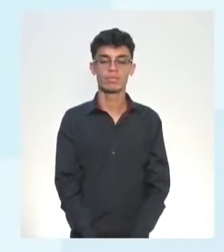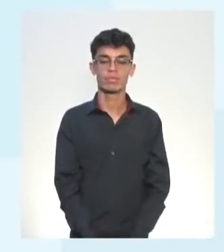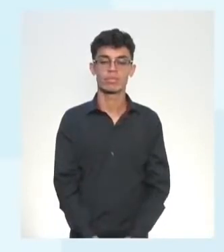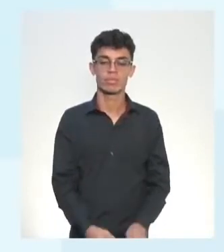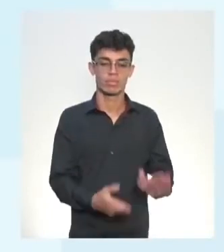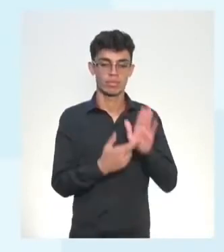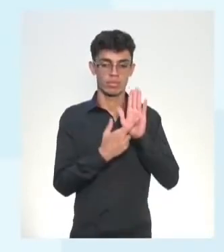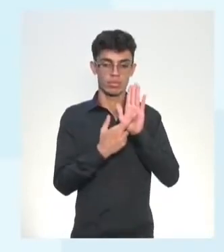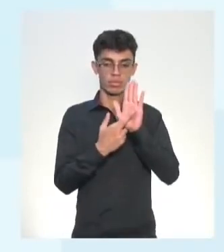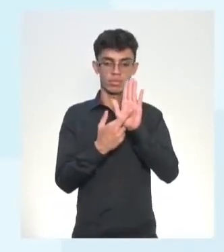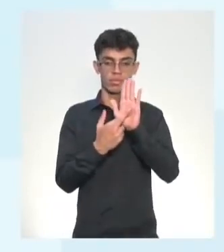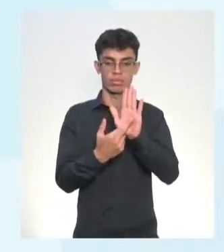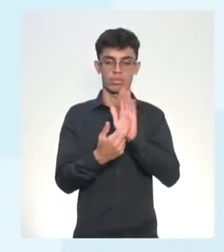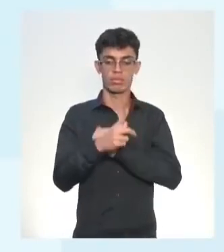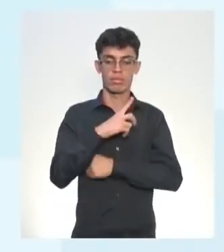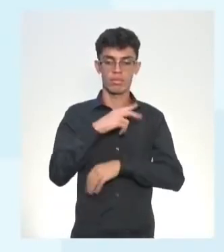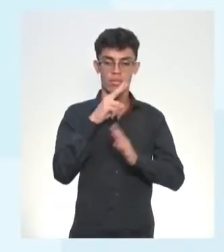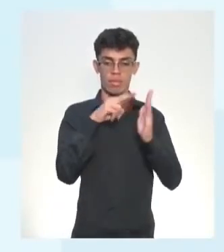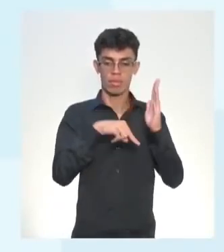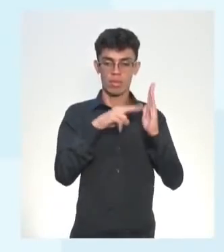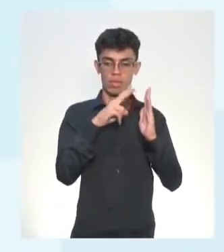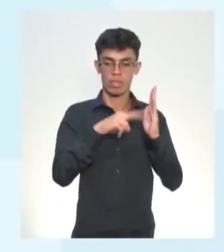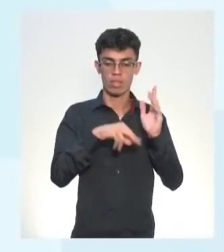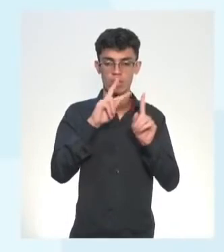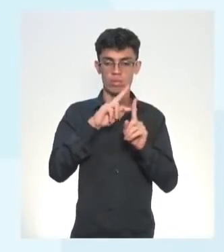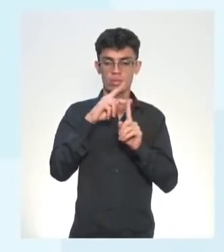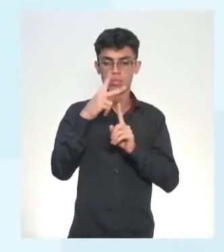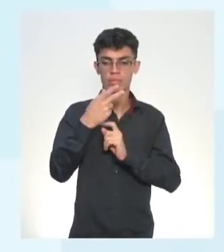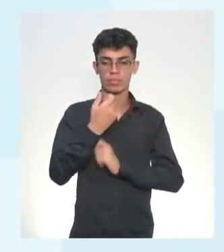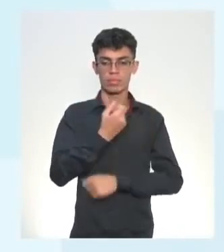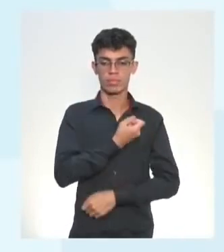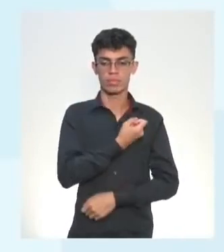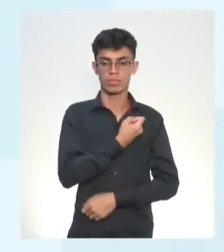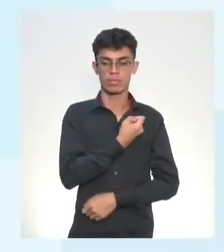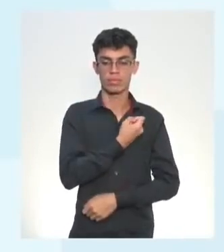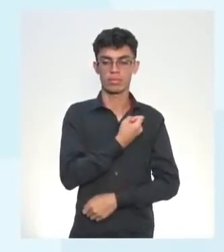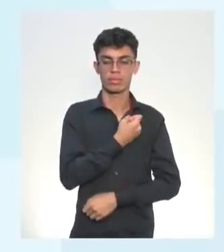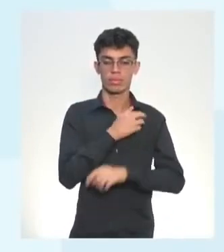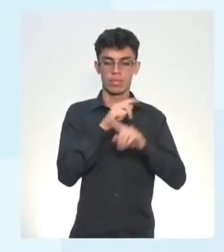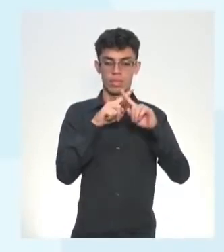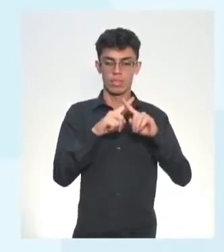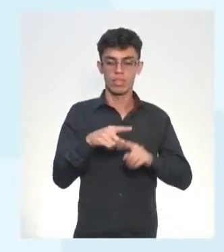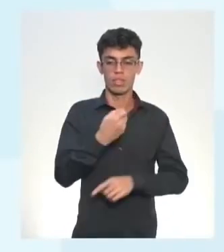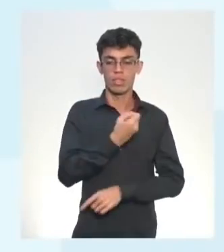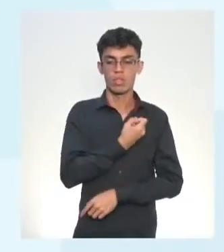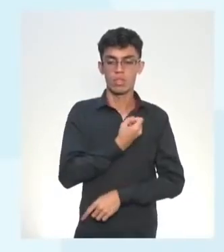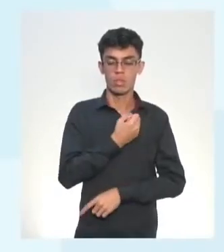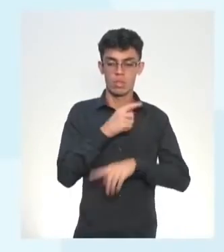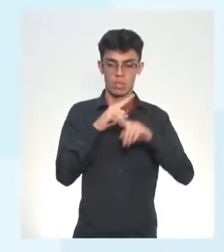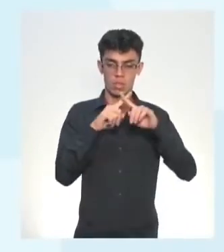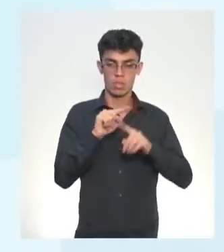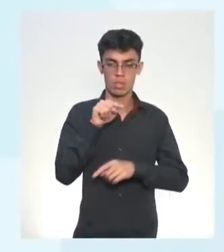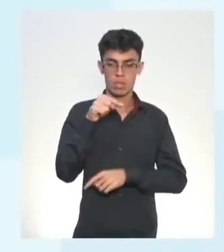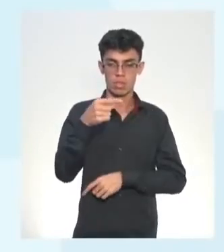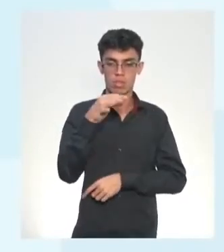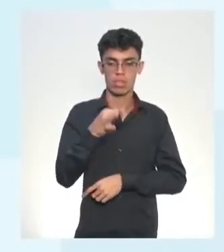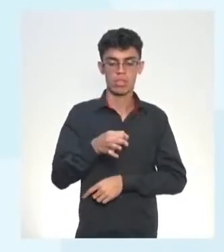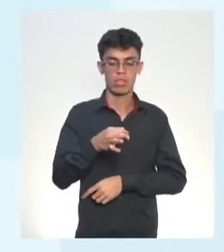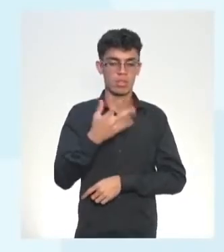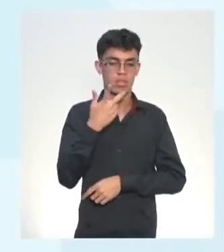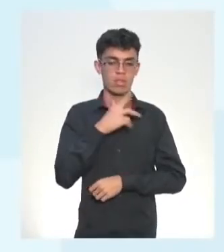formal, mas está assim, ó. Você pode ler assim, o dobro do quadrado de um número vezes um número vezes o outro, tá certo? Você pode